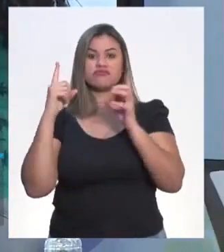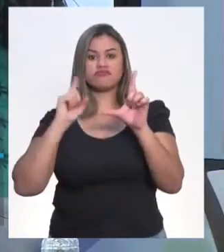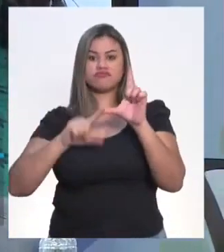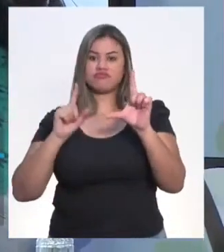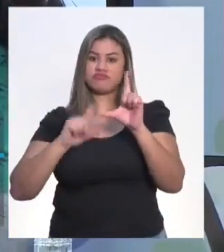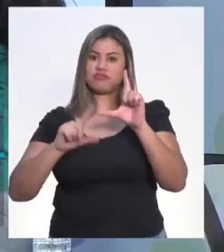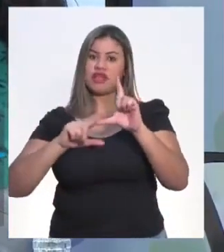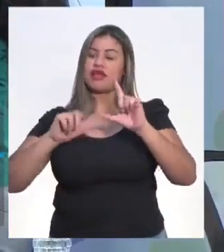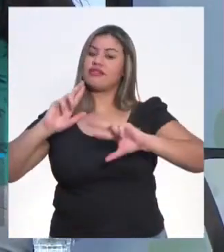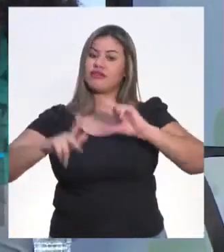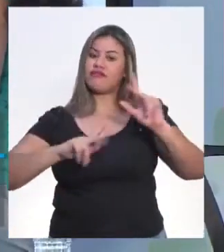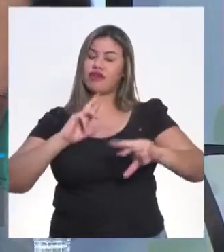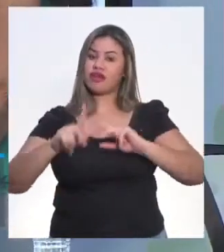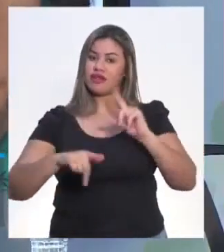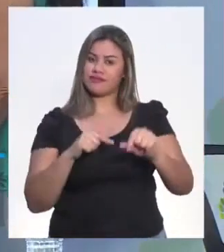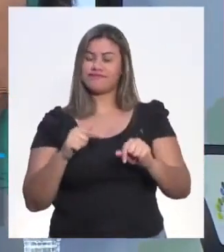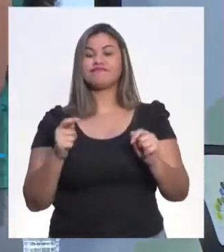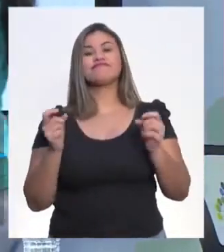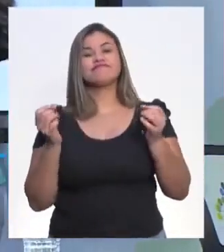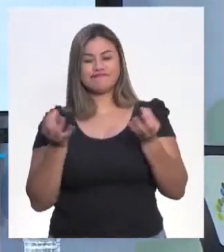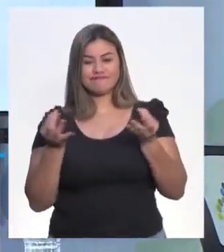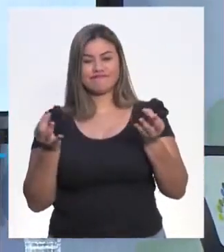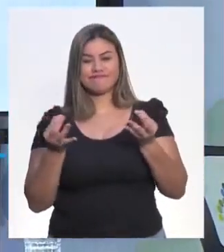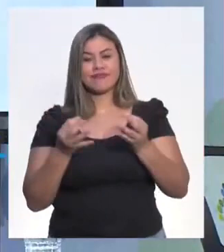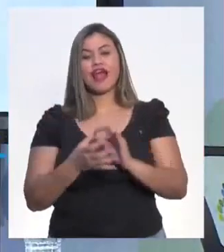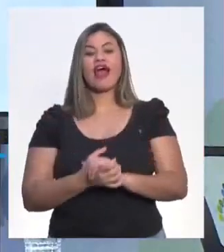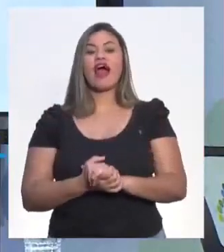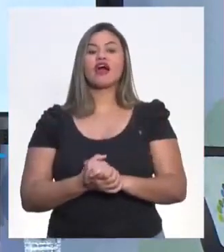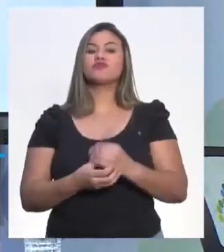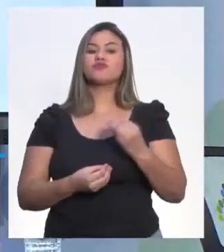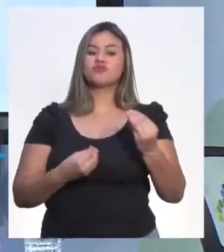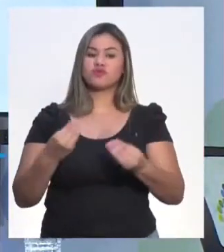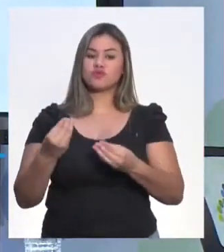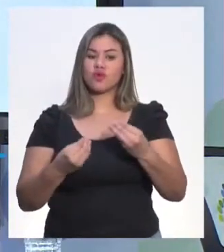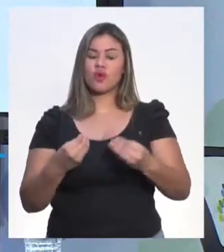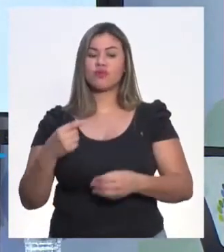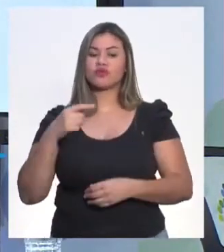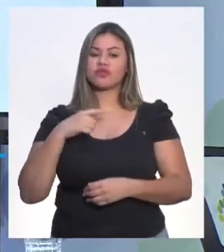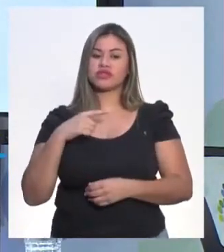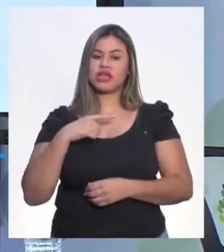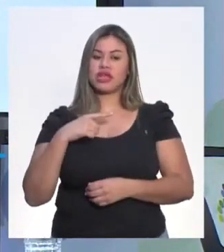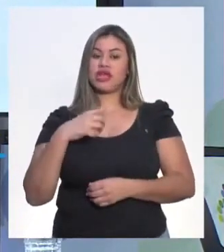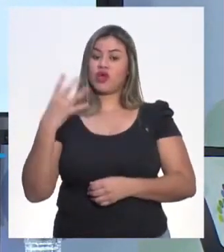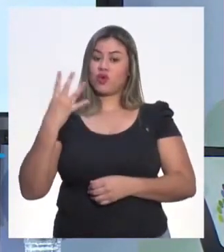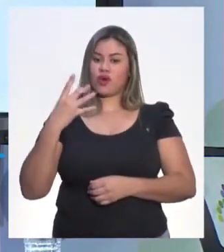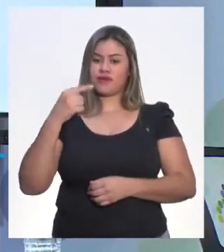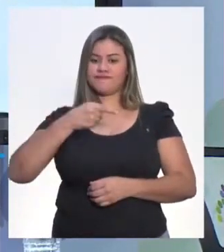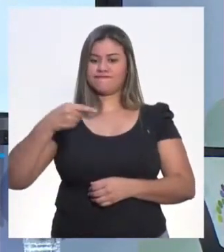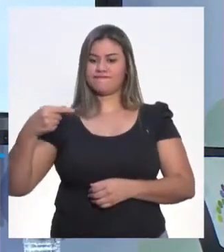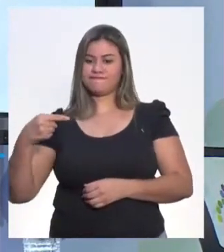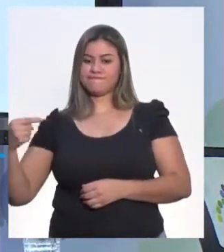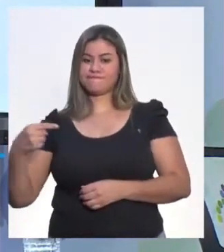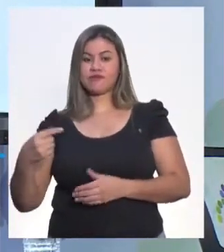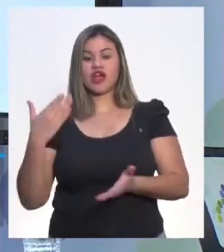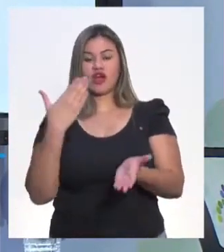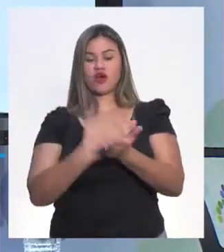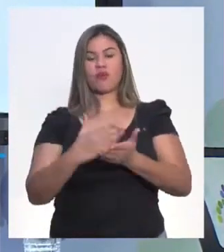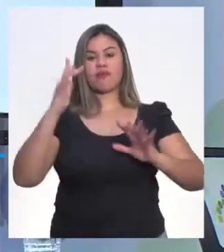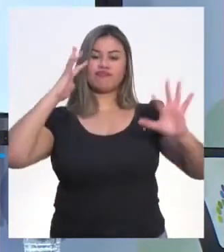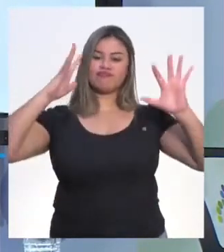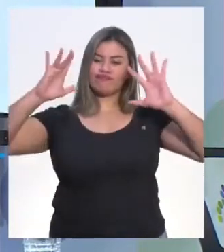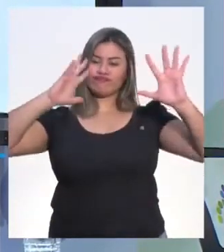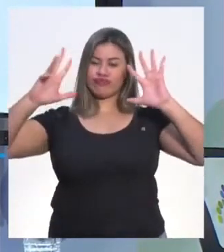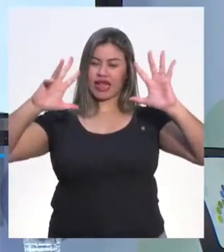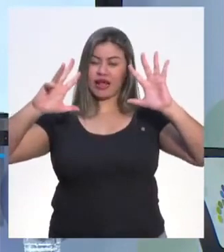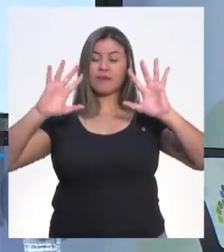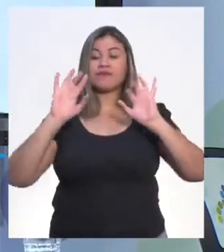letras diferentes. Perfeito. Então, eu vou montar as 4 opções e começar a pensar.